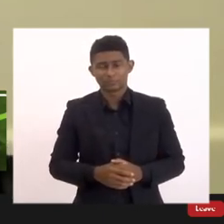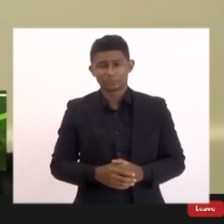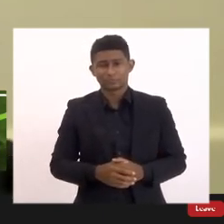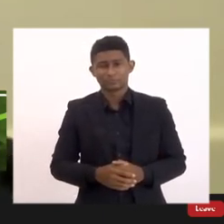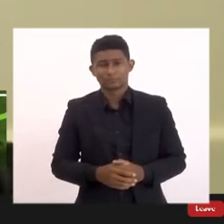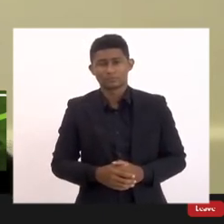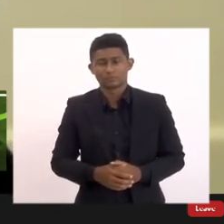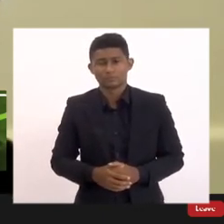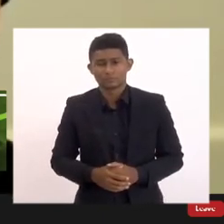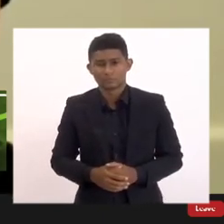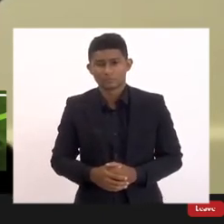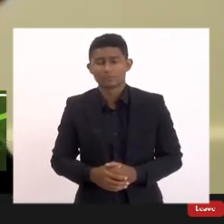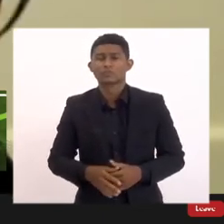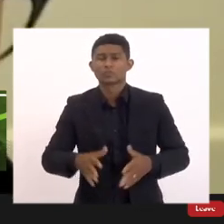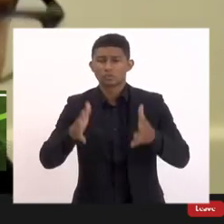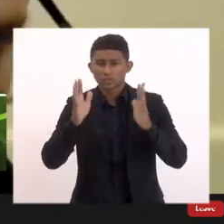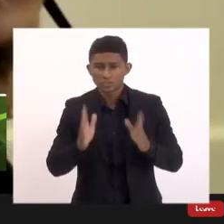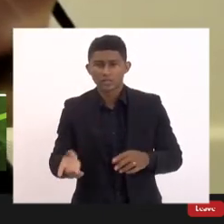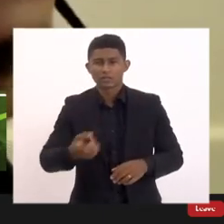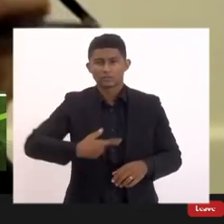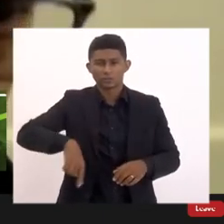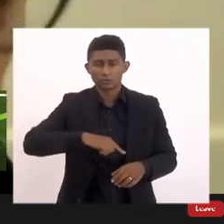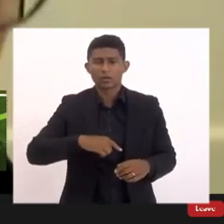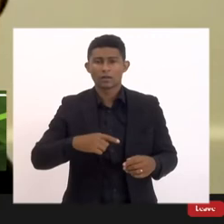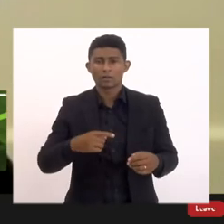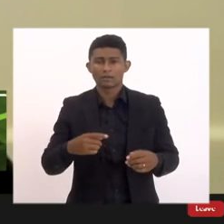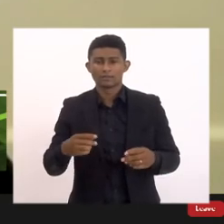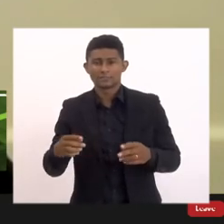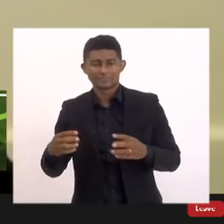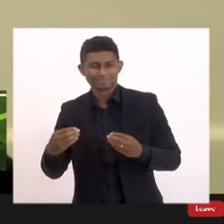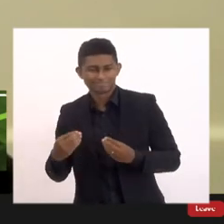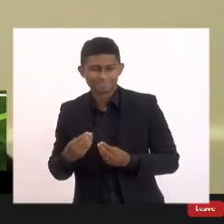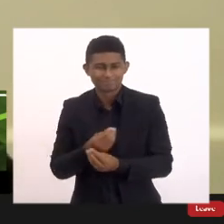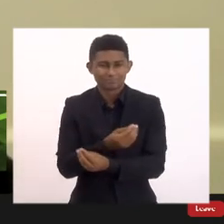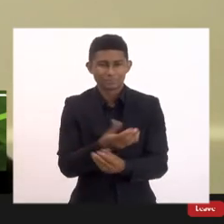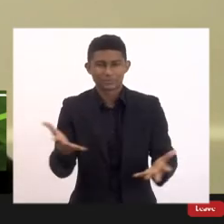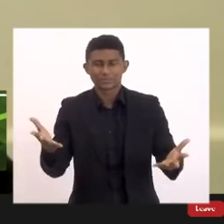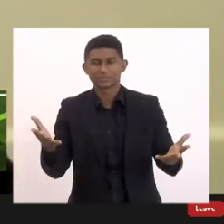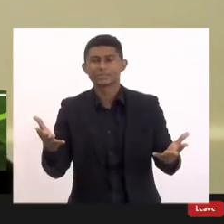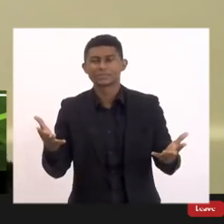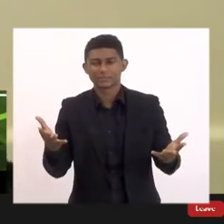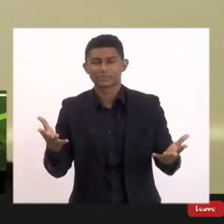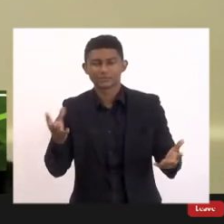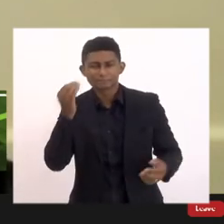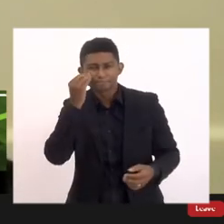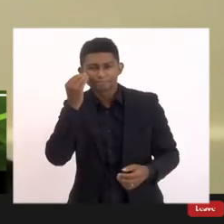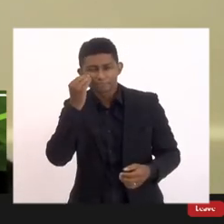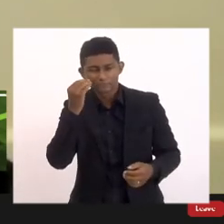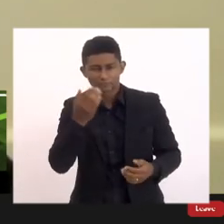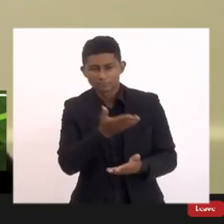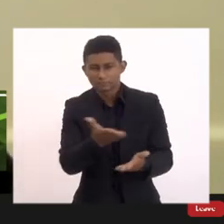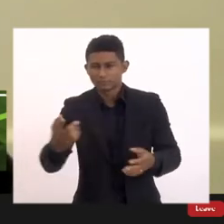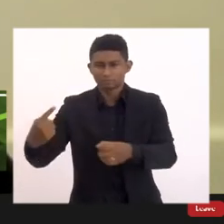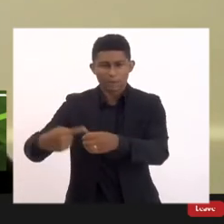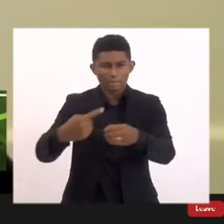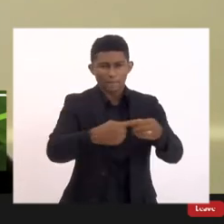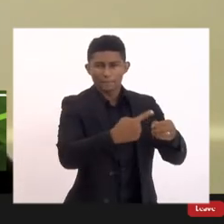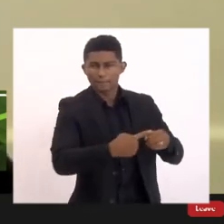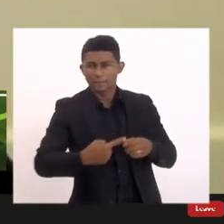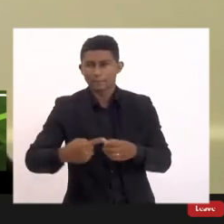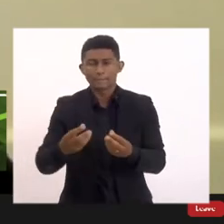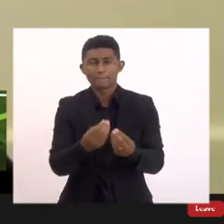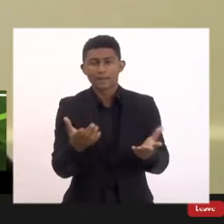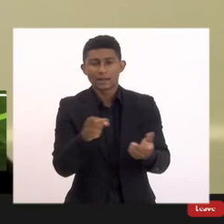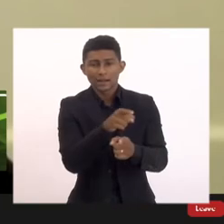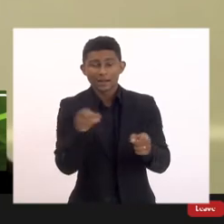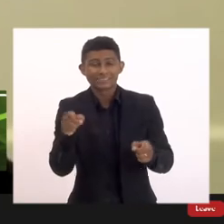a gente está encaminhando os testes que o Ministério adquire para os municípios, para que faça a